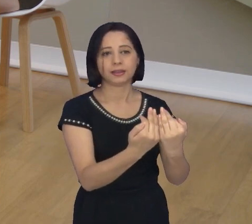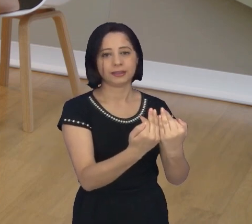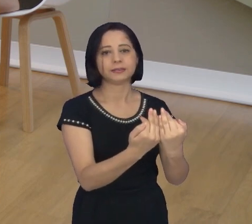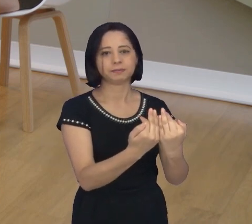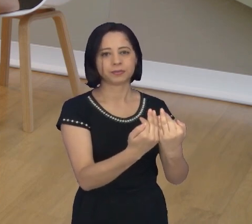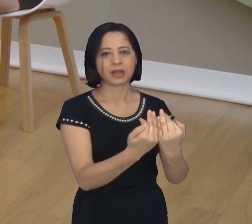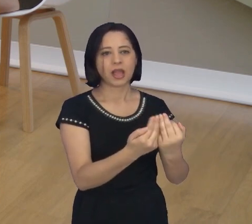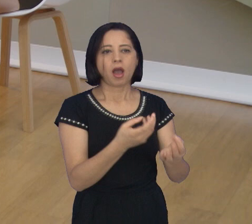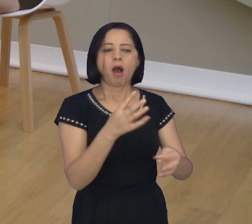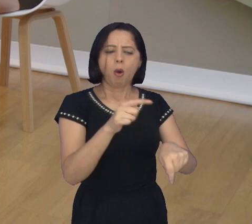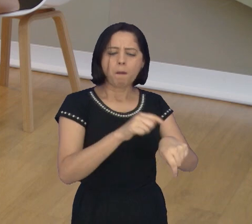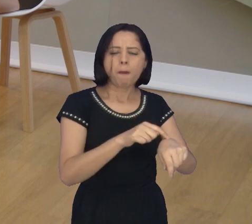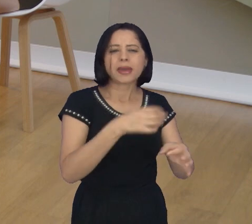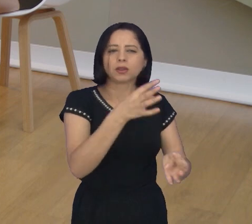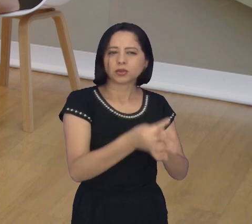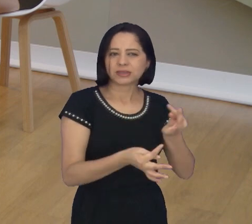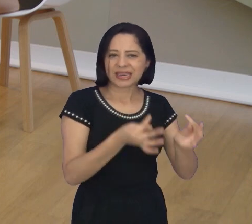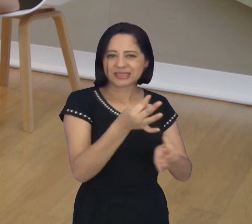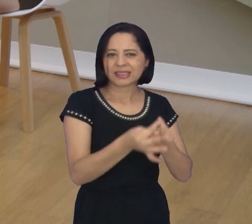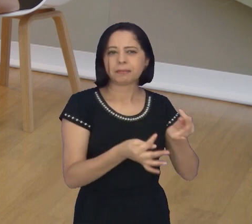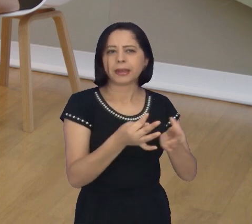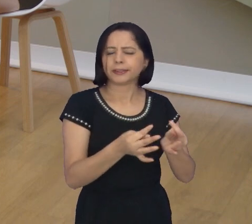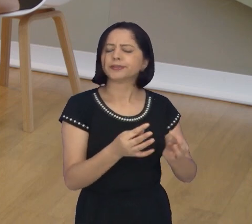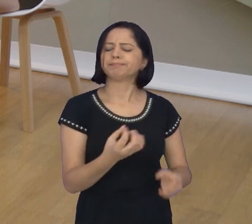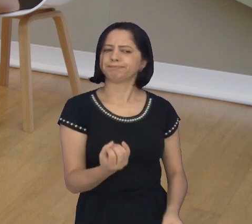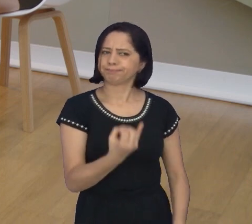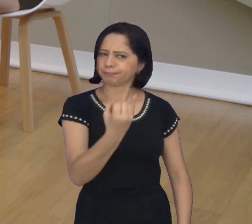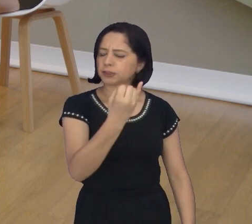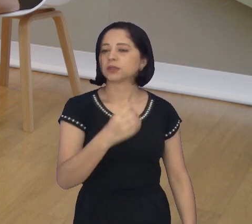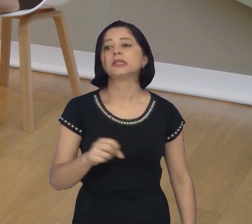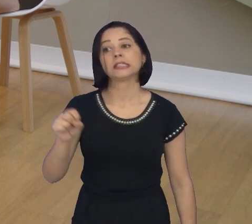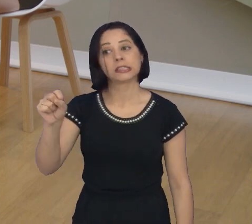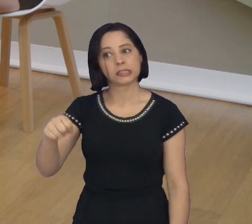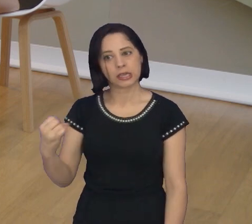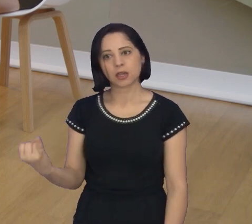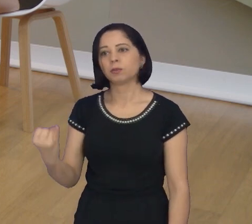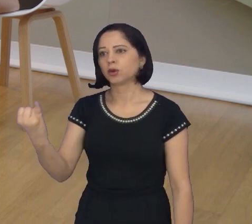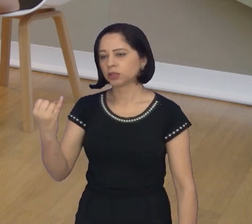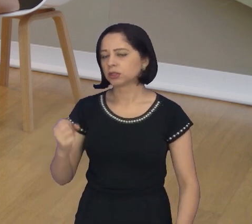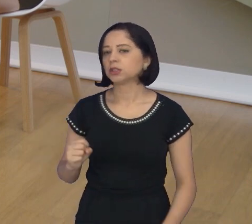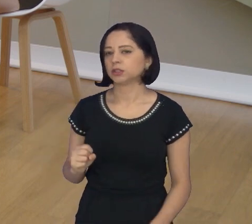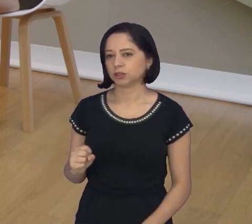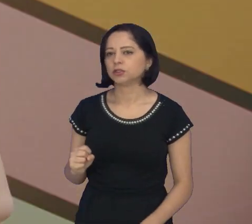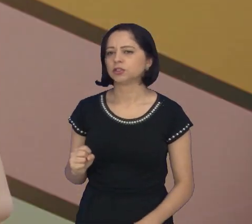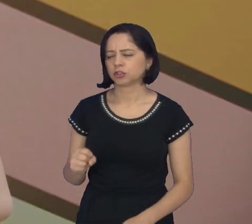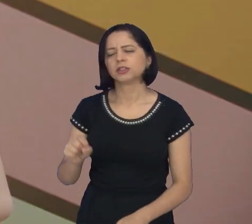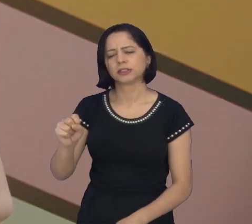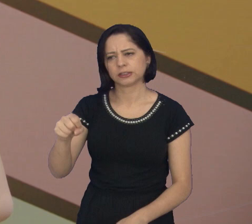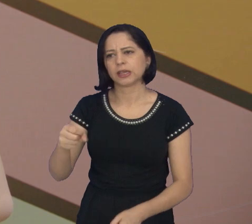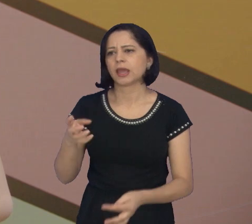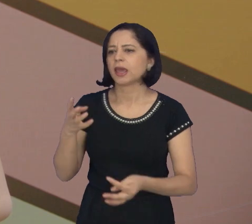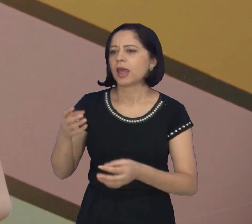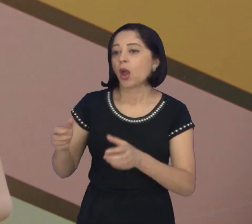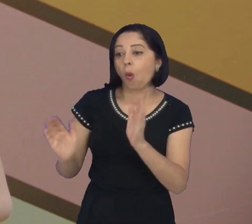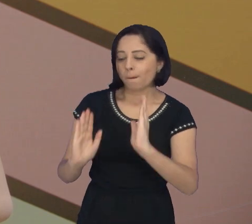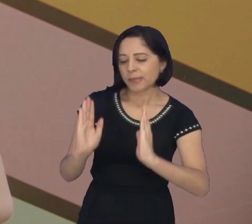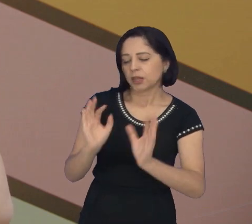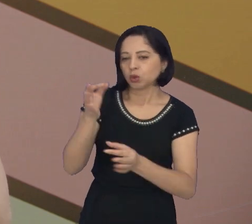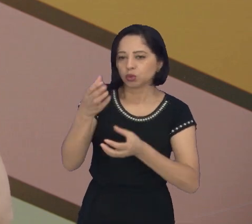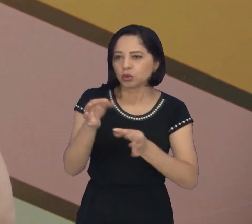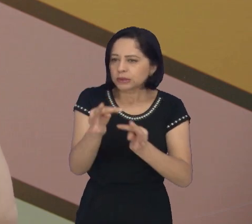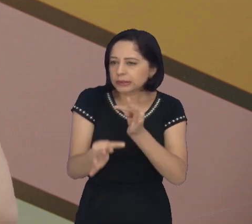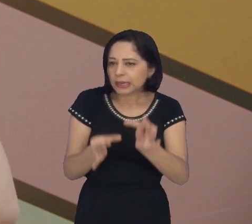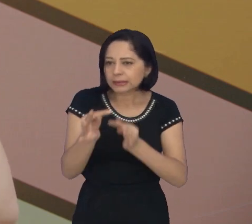pessoa passa por um tratamento de câncer, eu imagino que é fundamental. Fundamental, né? Tanto no diagnóstico, no tratamento, no apoio